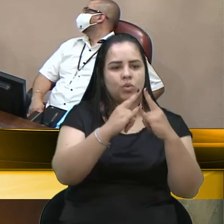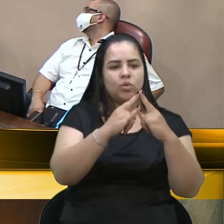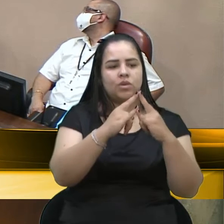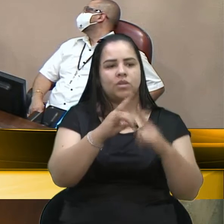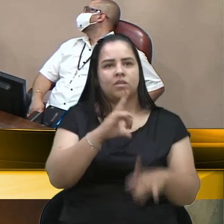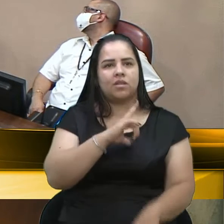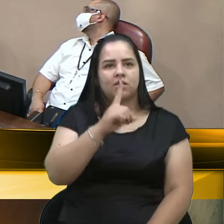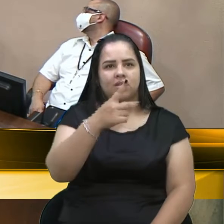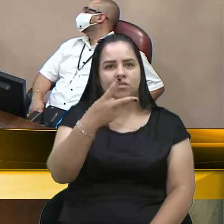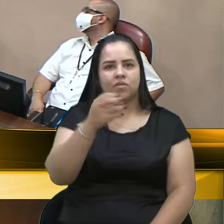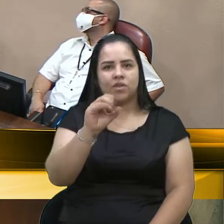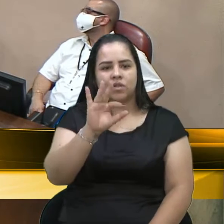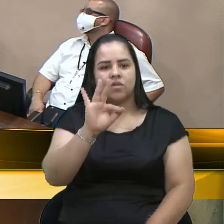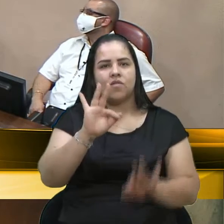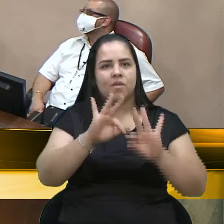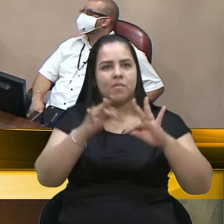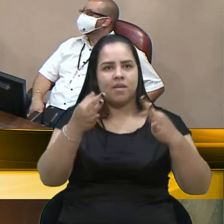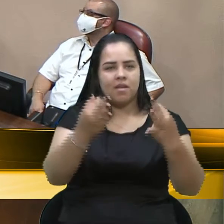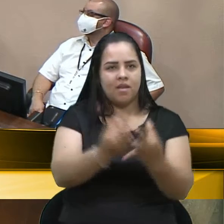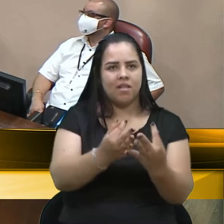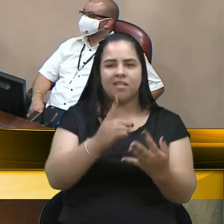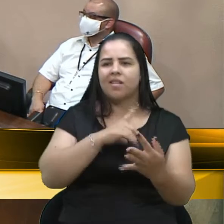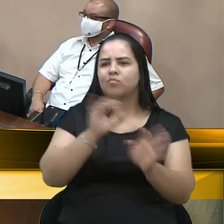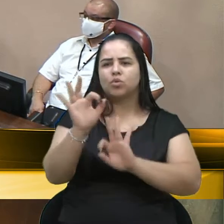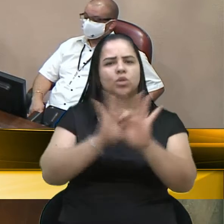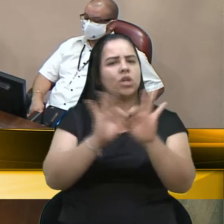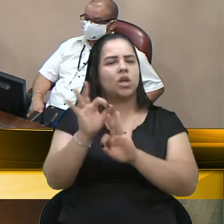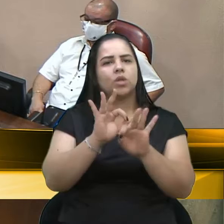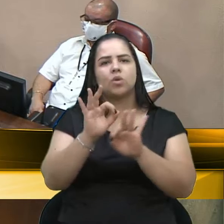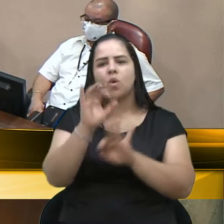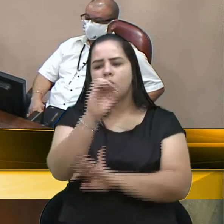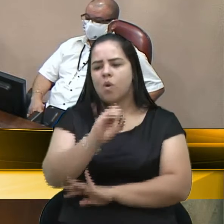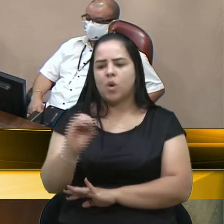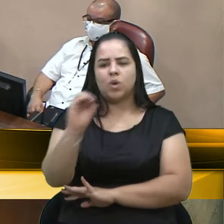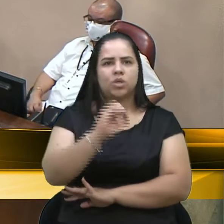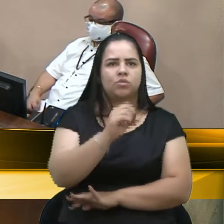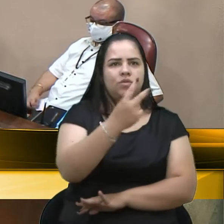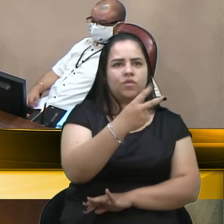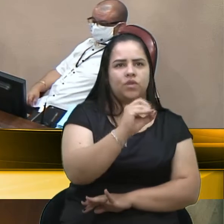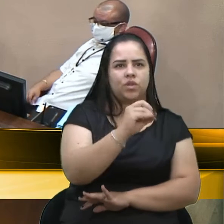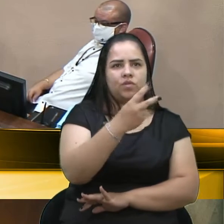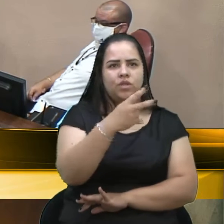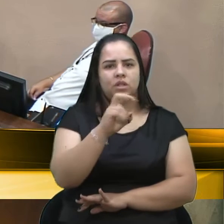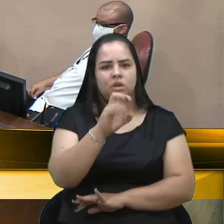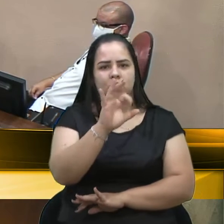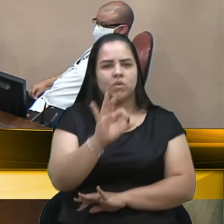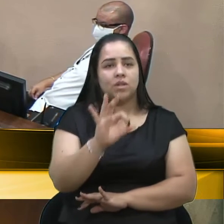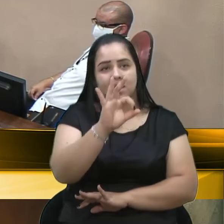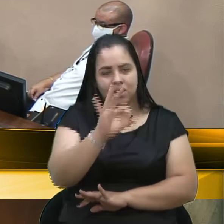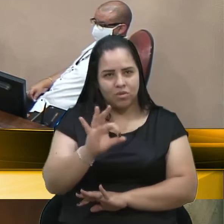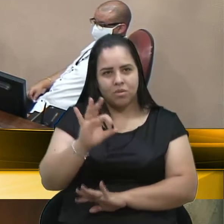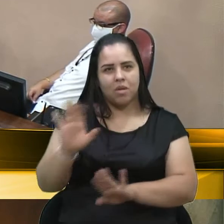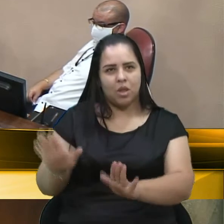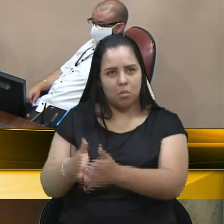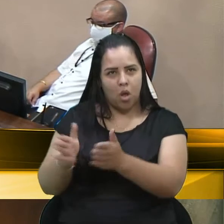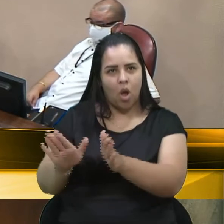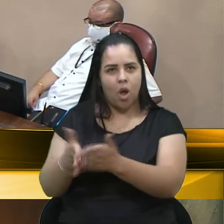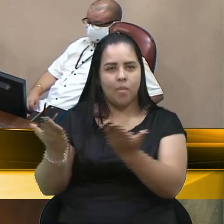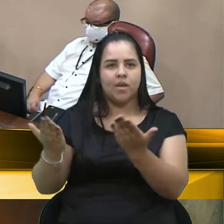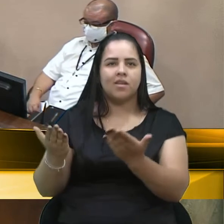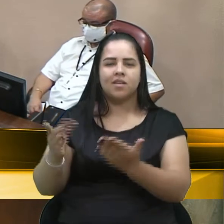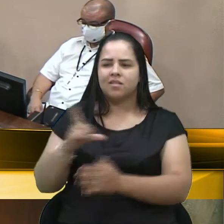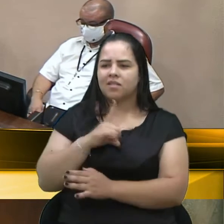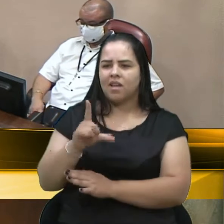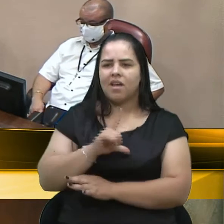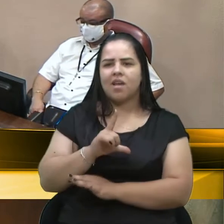de 120 famílias, tem projetos incríveis de 20% a 25%, pelo menos, em vulnerabilidade social, com programas